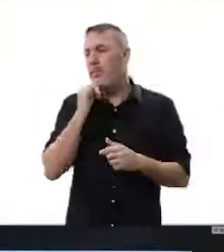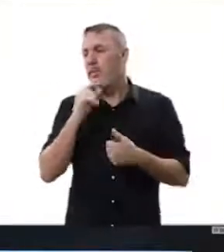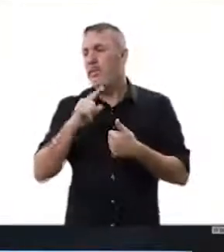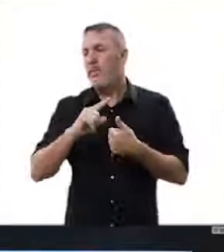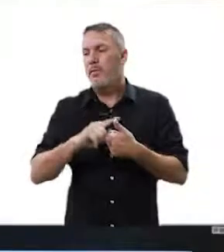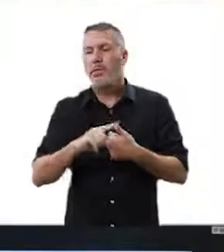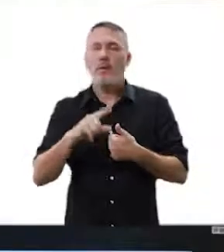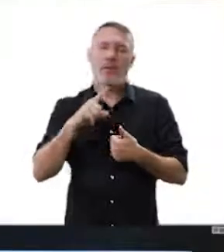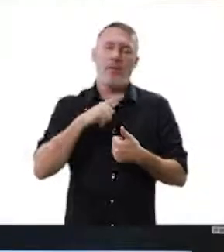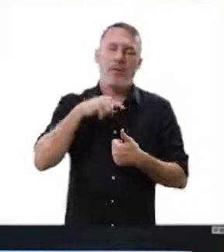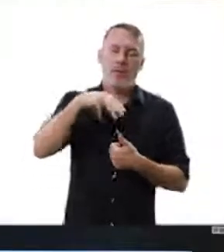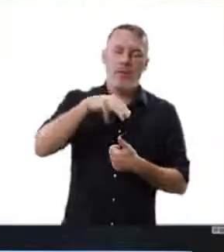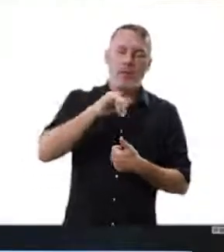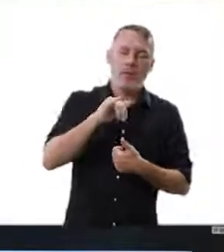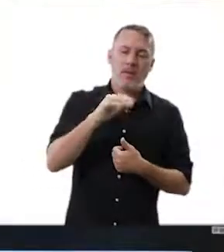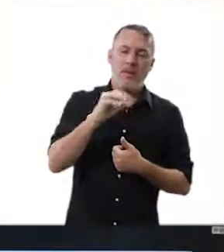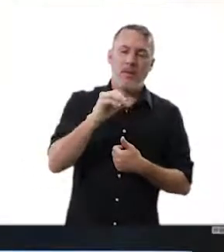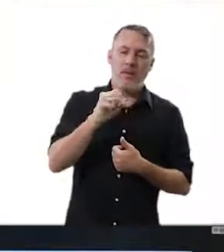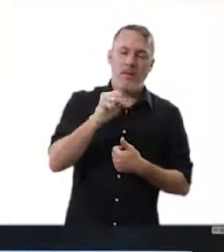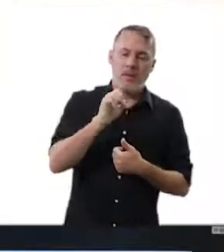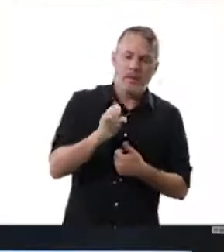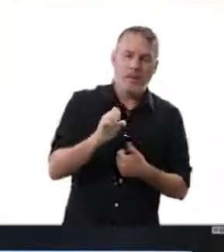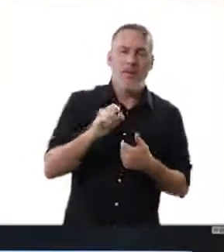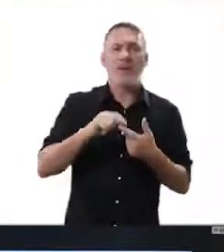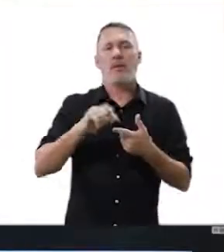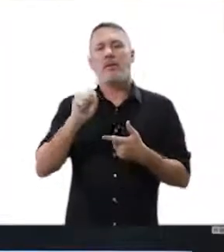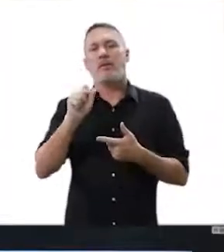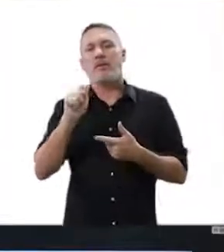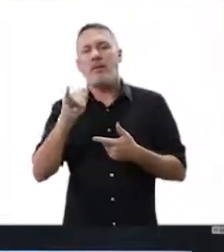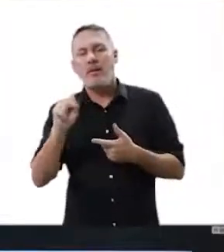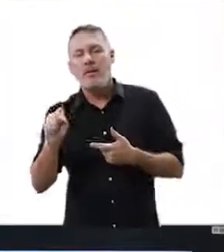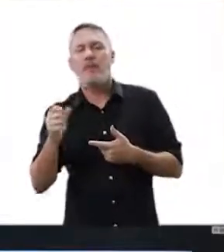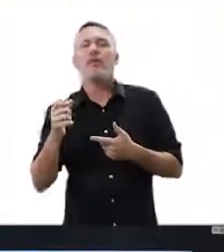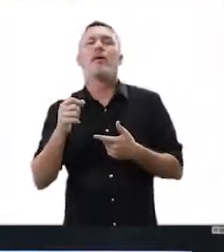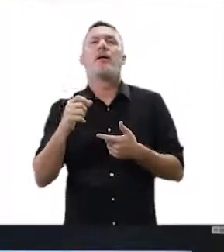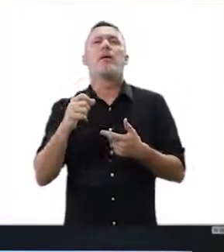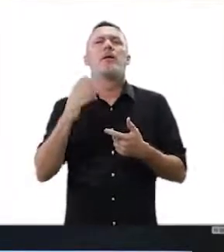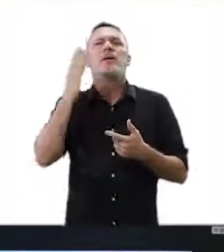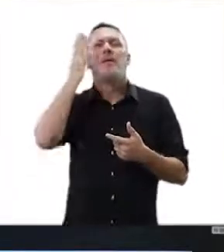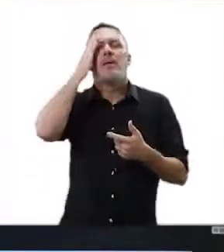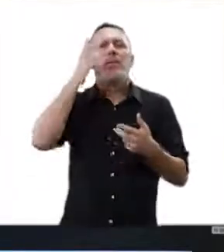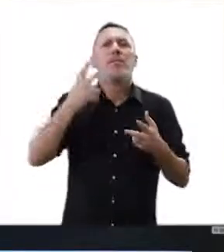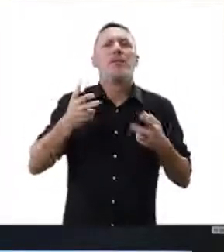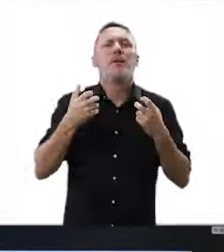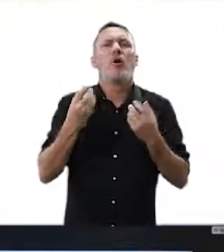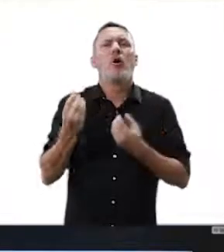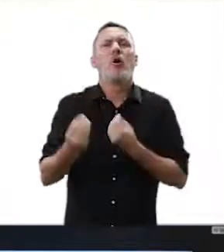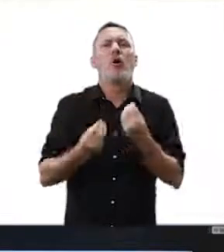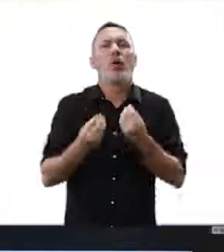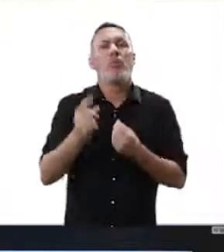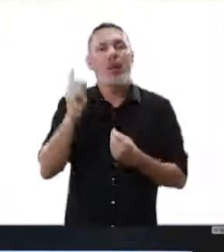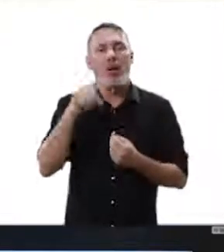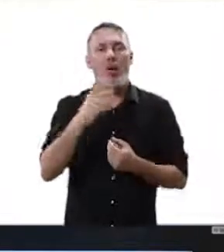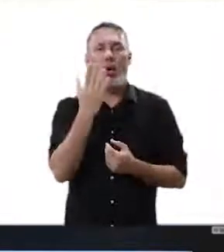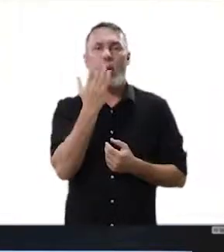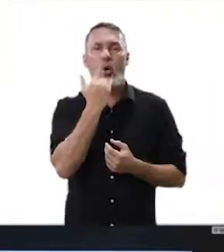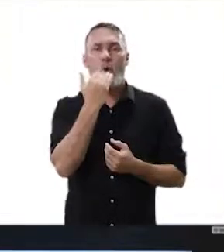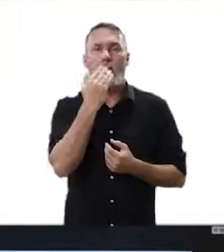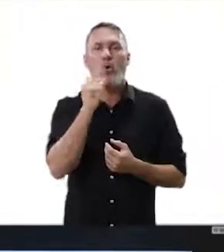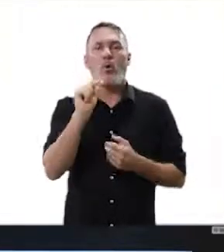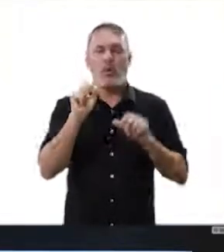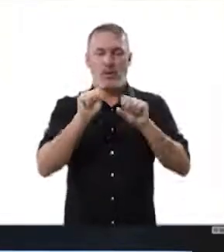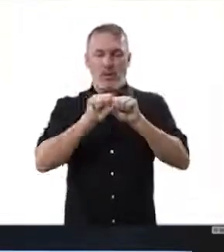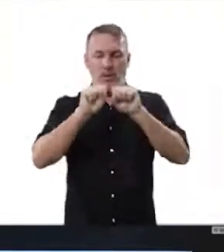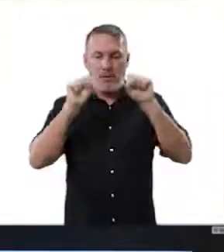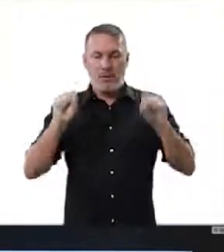alimento passa por uma série de etapas até quando chegar no intestino, ele ser absorvido. E